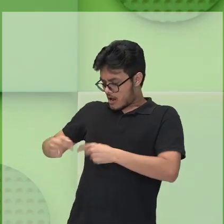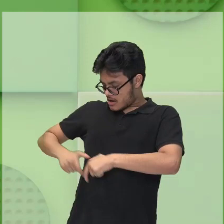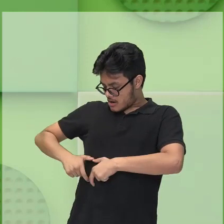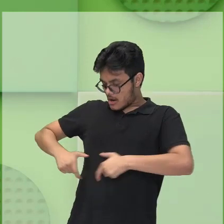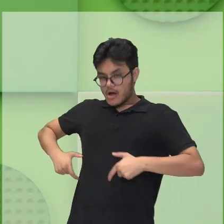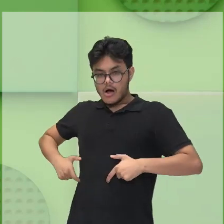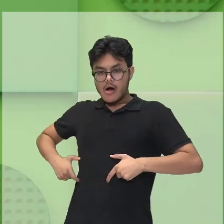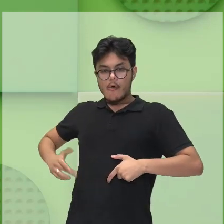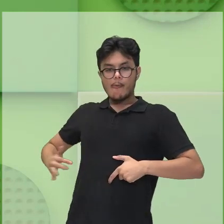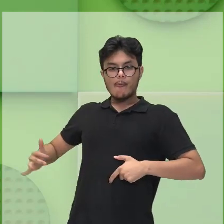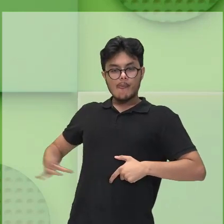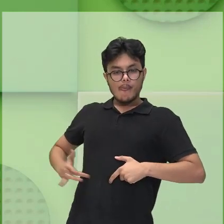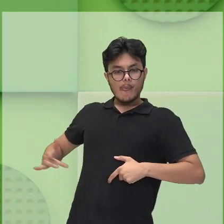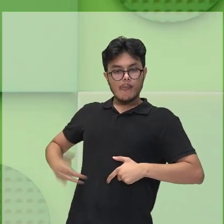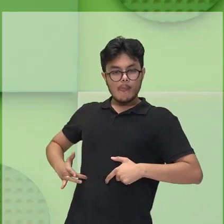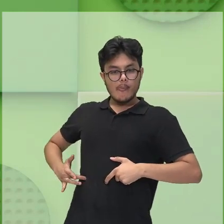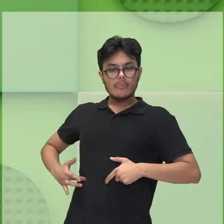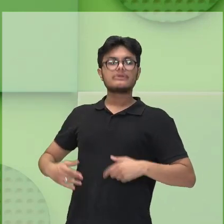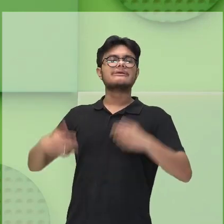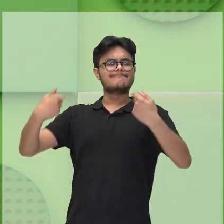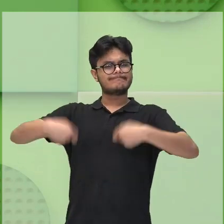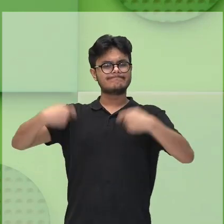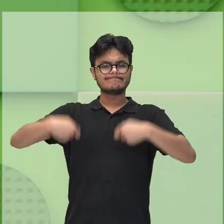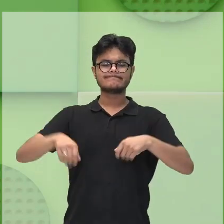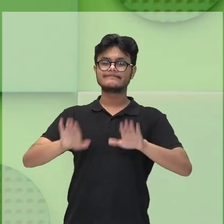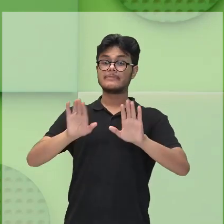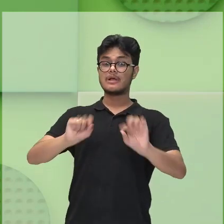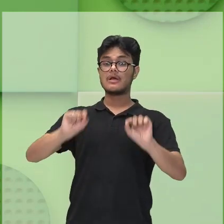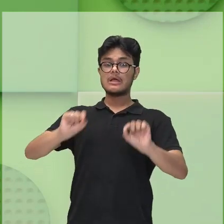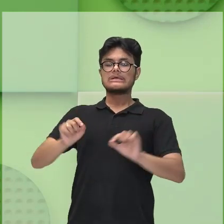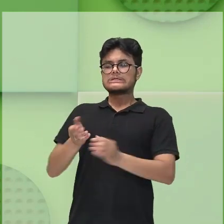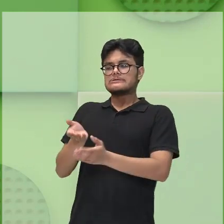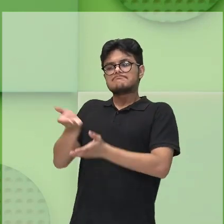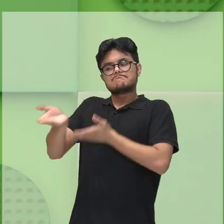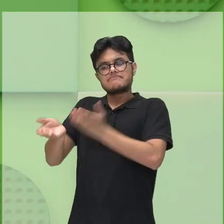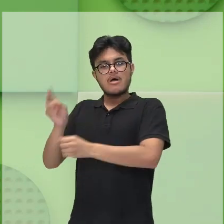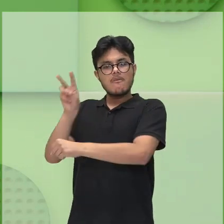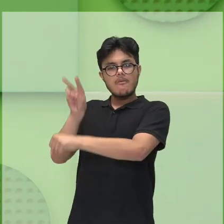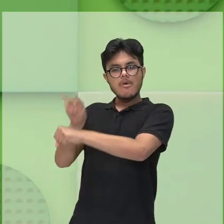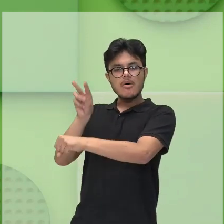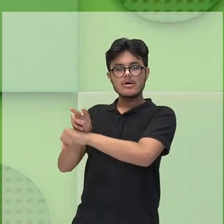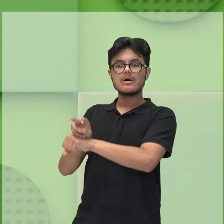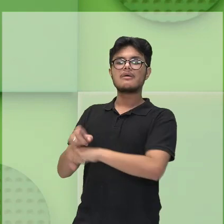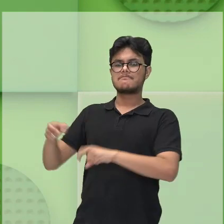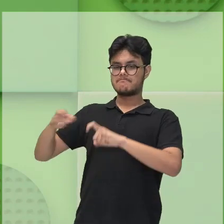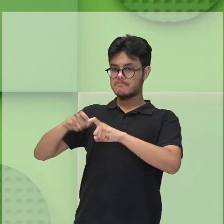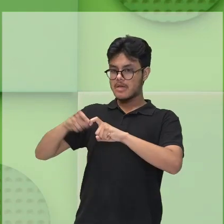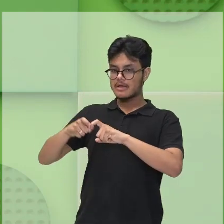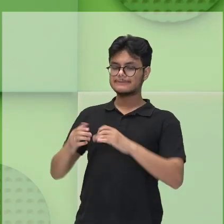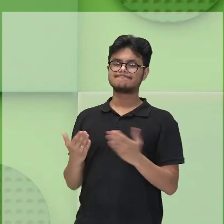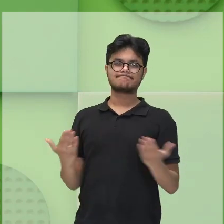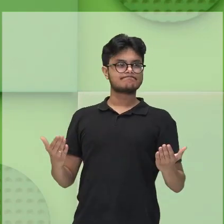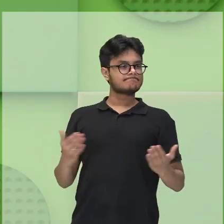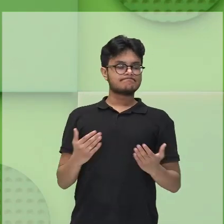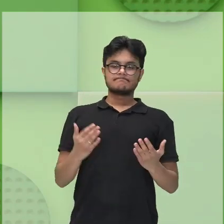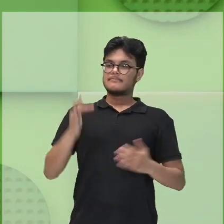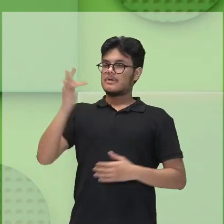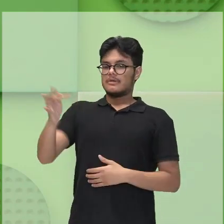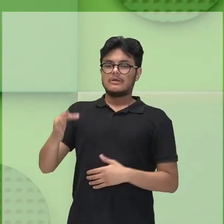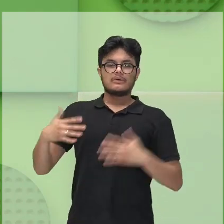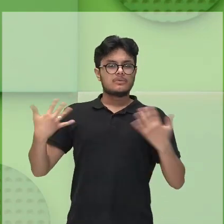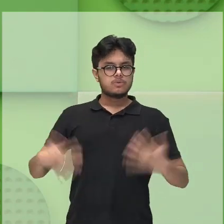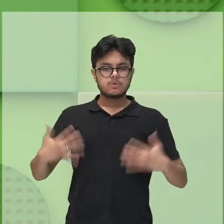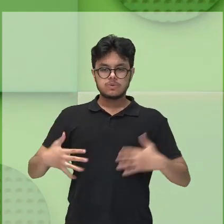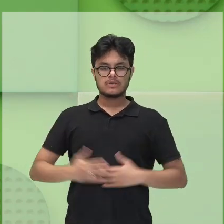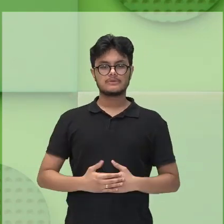isso que a malária ela precisa ser tratada, porque ela pode se tornar algo muito grave,